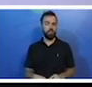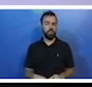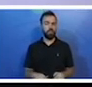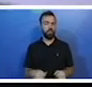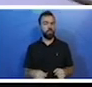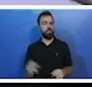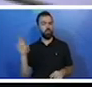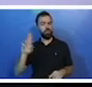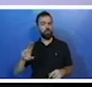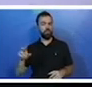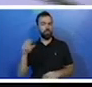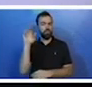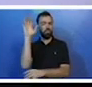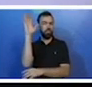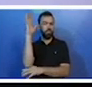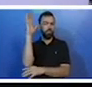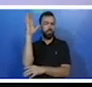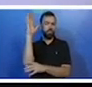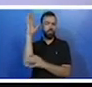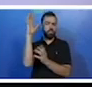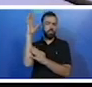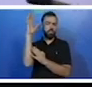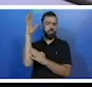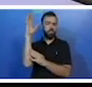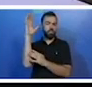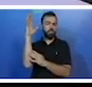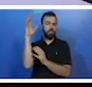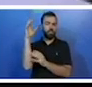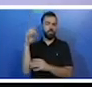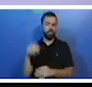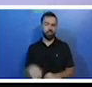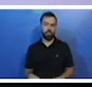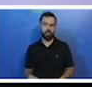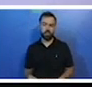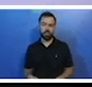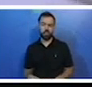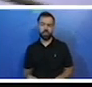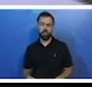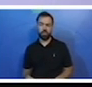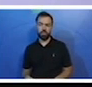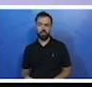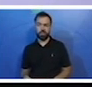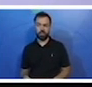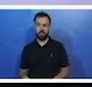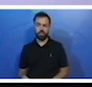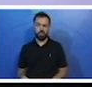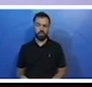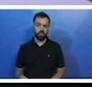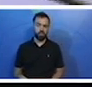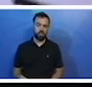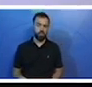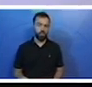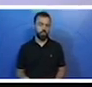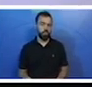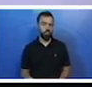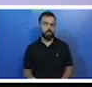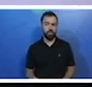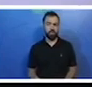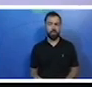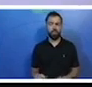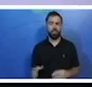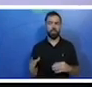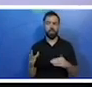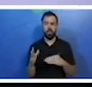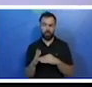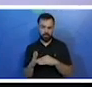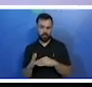uma bicicleta. Então, com a evolução dos outros materiais, com a utilização do látex e a borracha para fazer os equipamentos, até